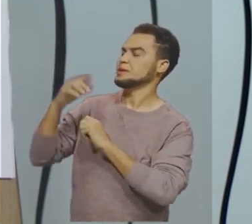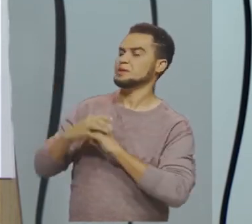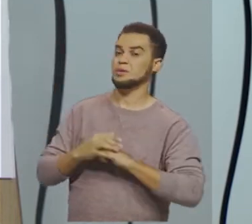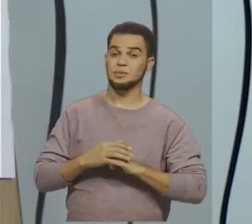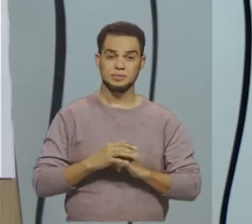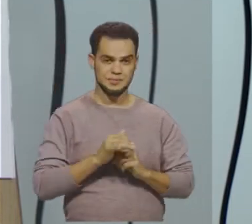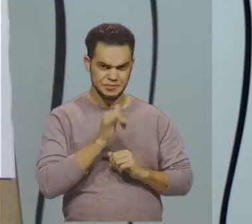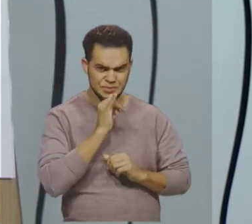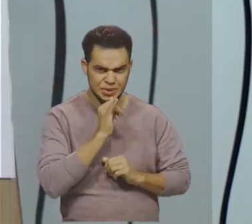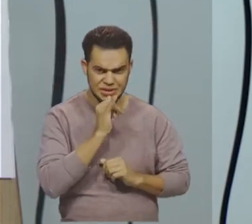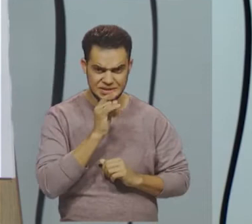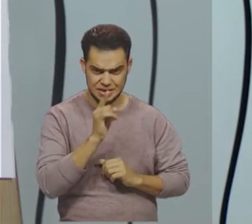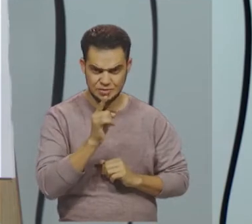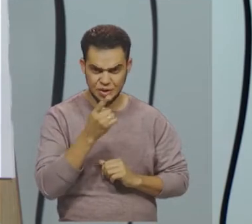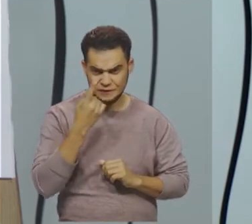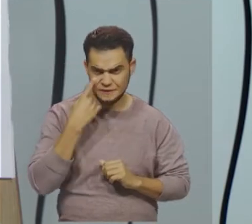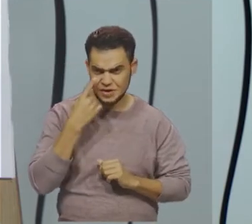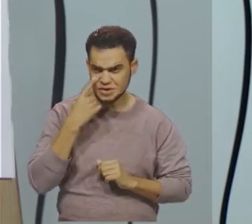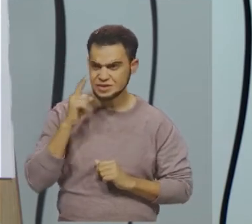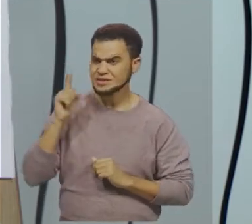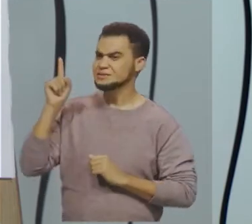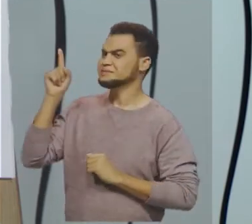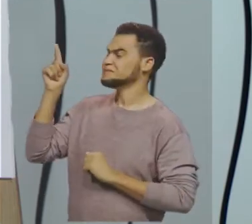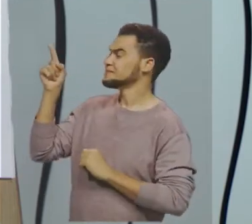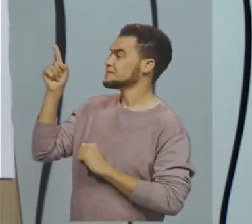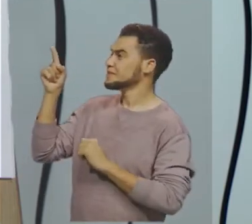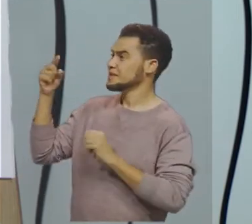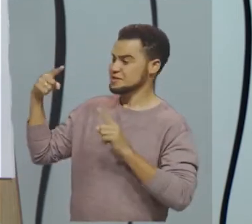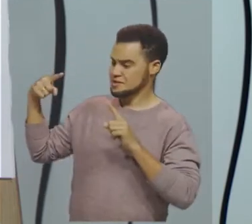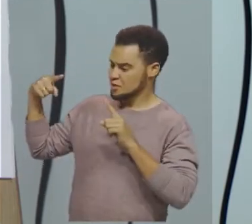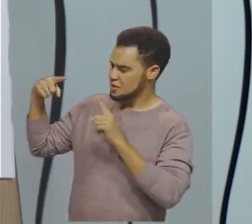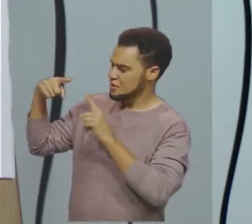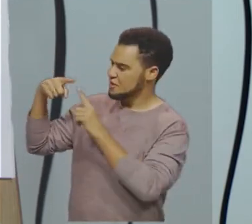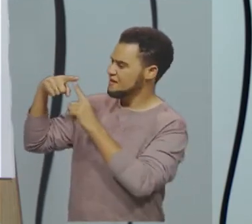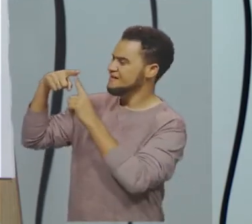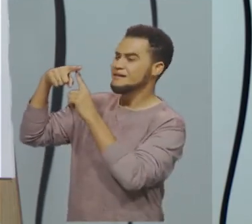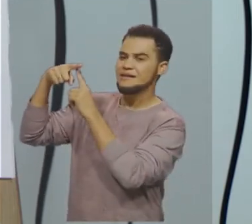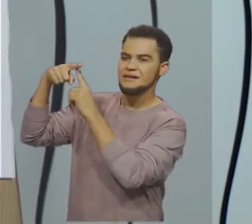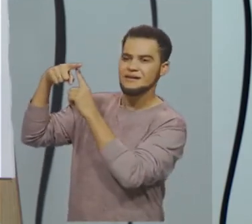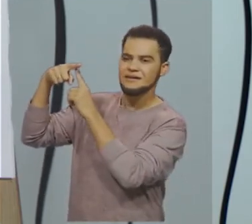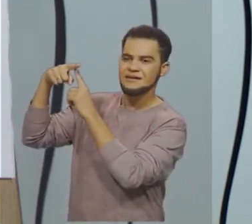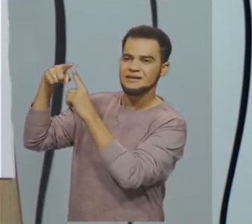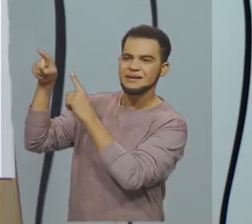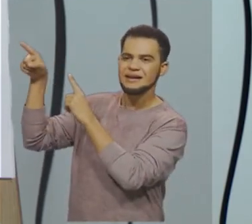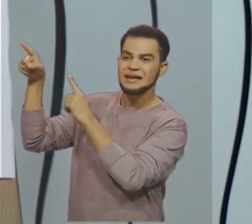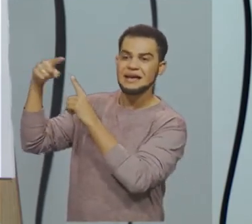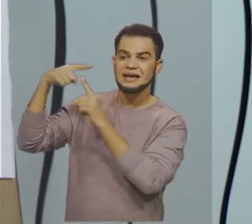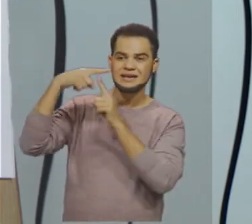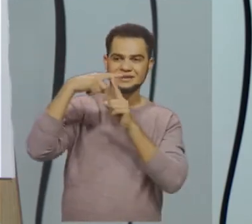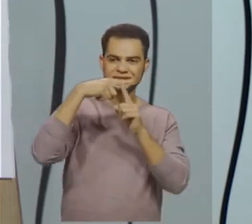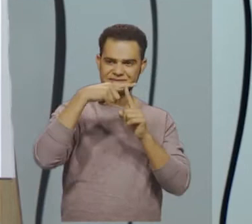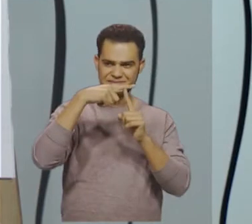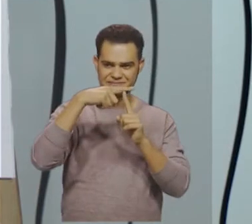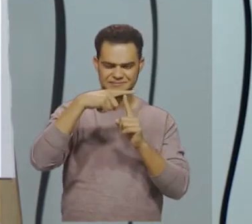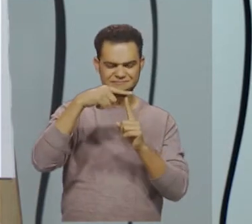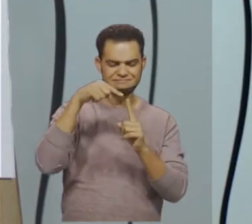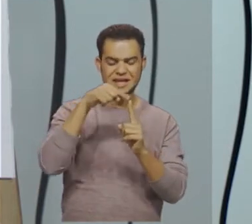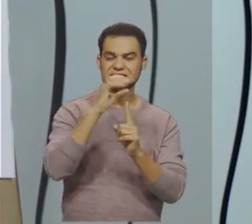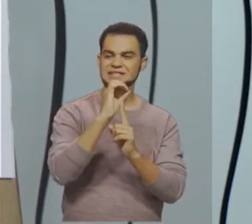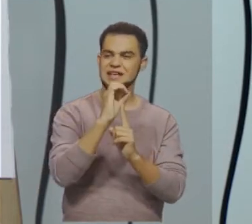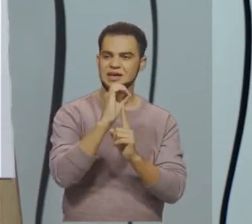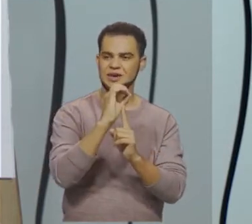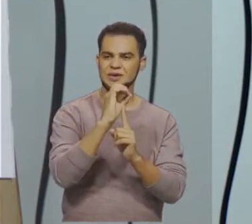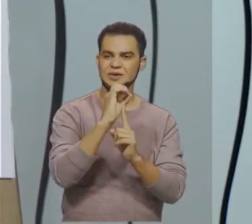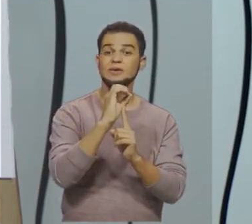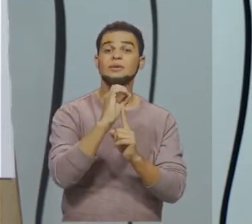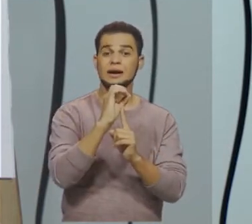exemplo, aqui, ó, o encontro dos dois eixos sempre é o zero. A partir do zero,